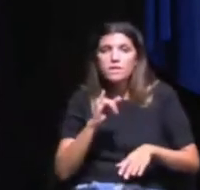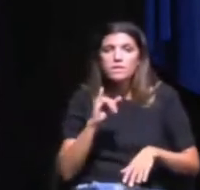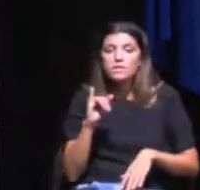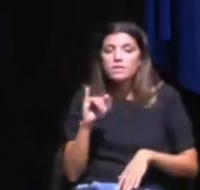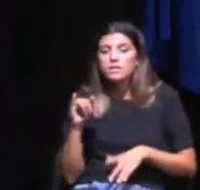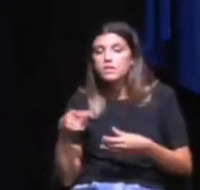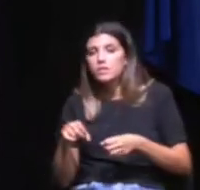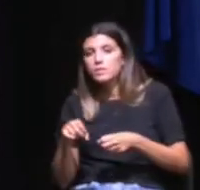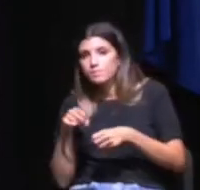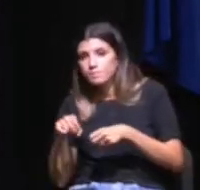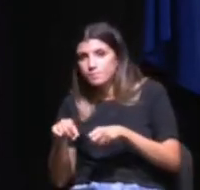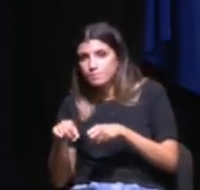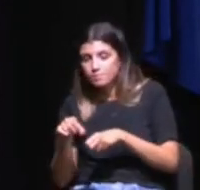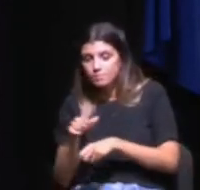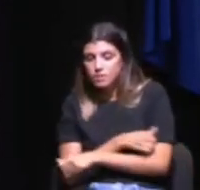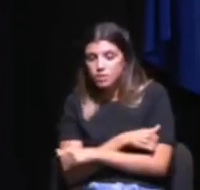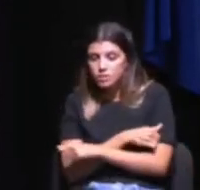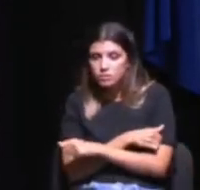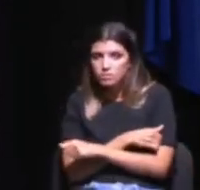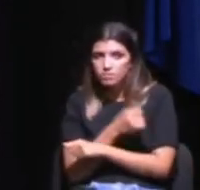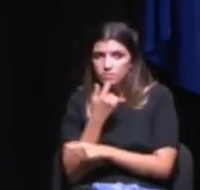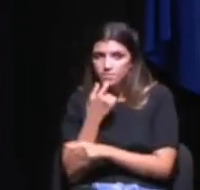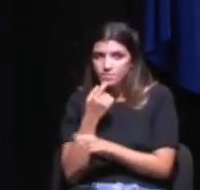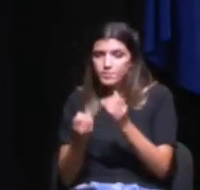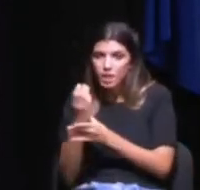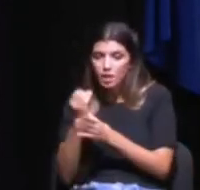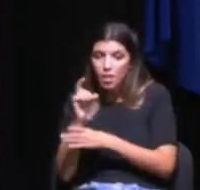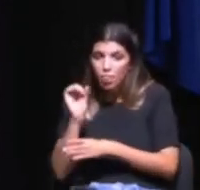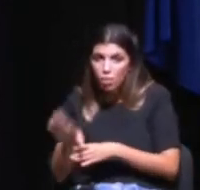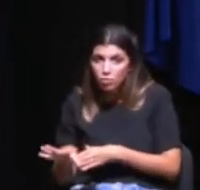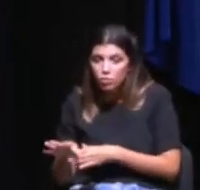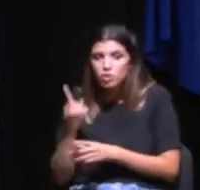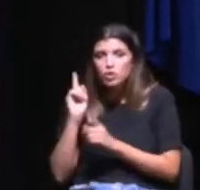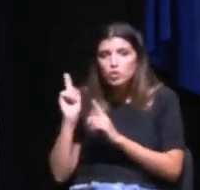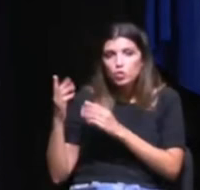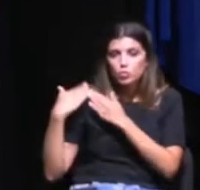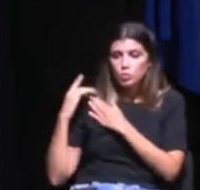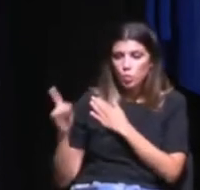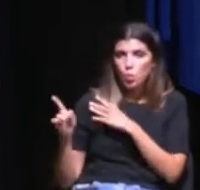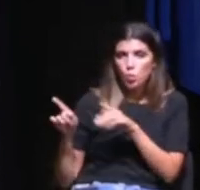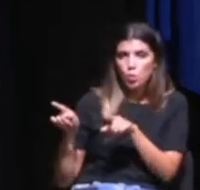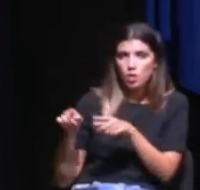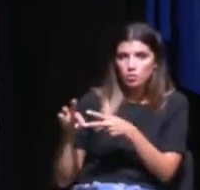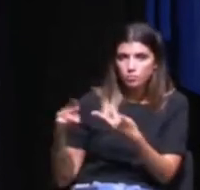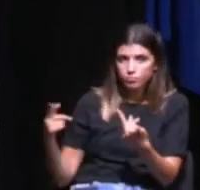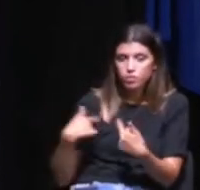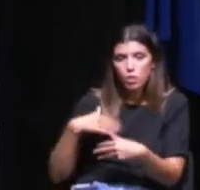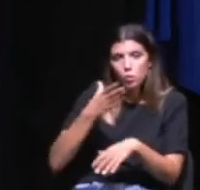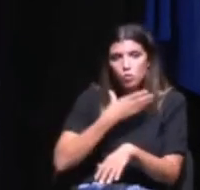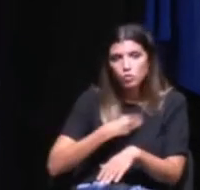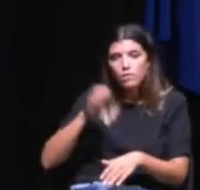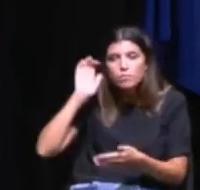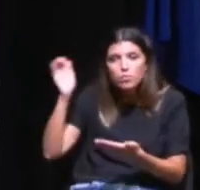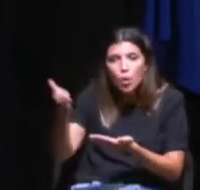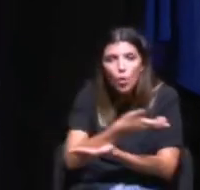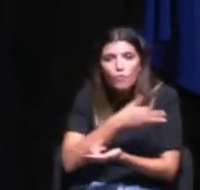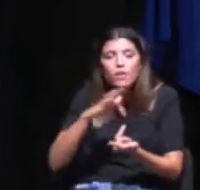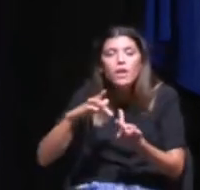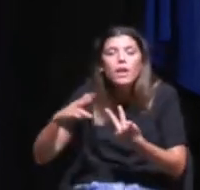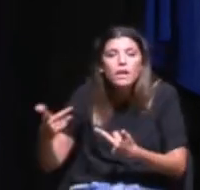redução e valorização dos resíduos sólidos urbanos produzidos na cidade são uma responsabilidade dos órgãos autárquicos. Gostaríamos depois de ouvir, da parte da Câmara